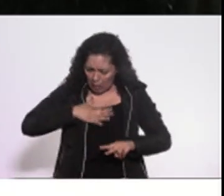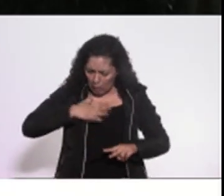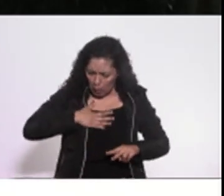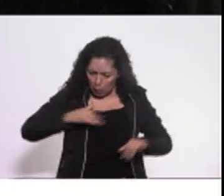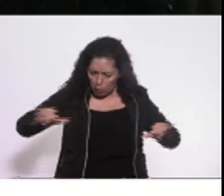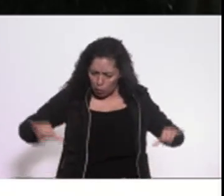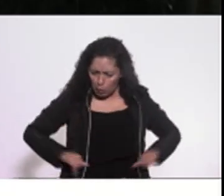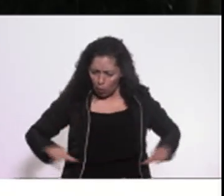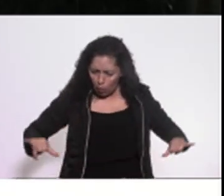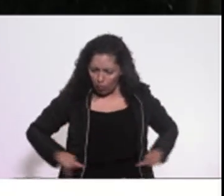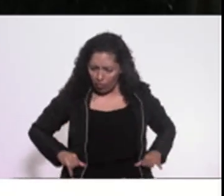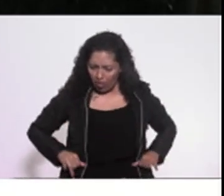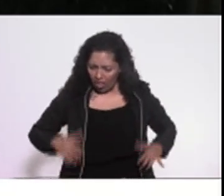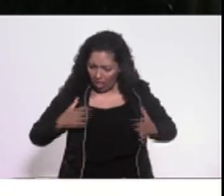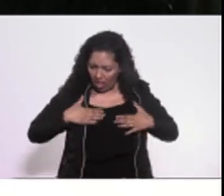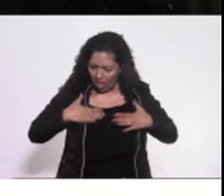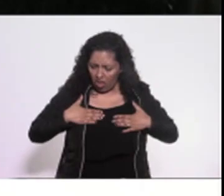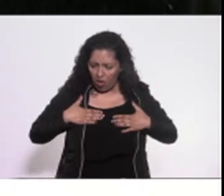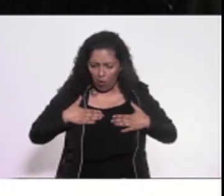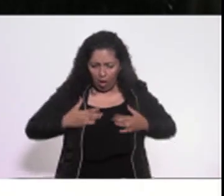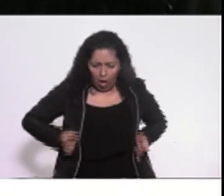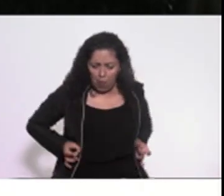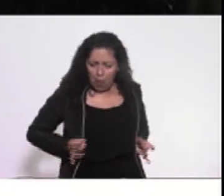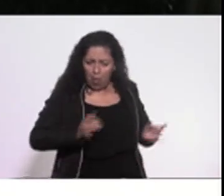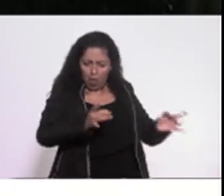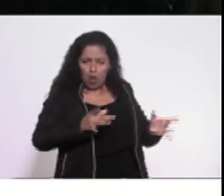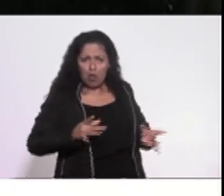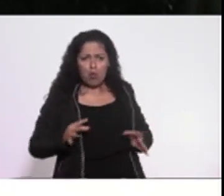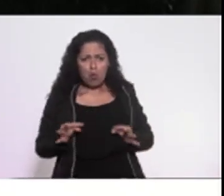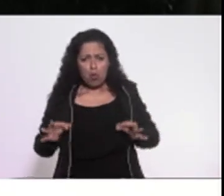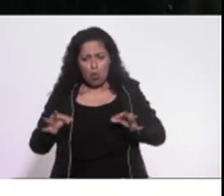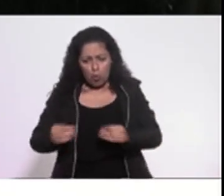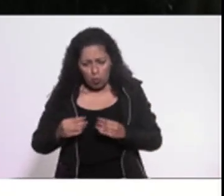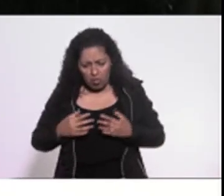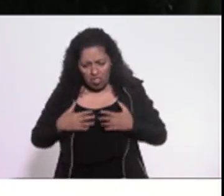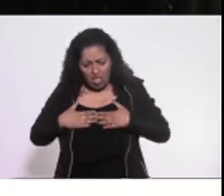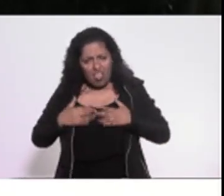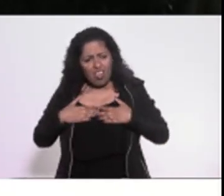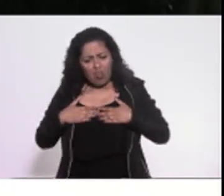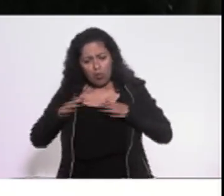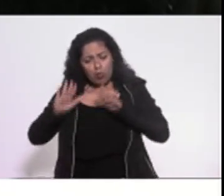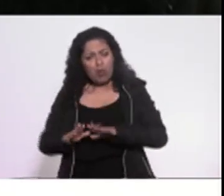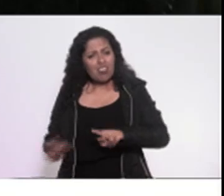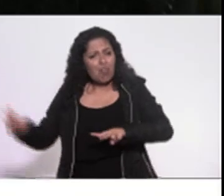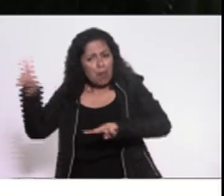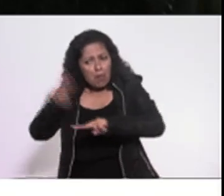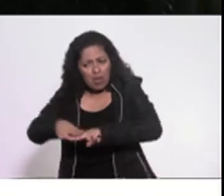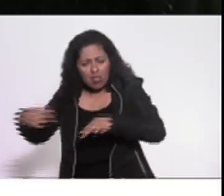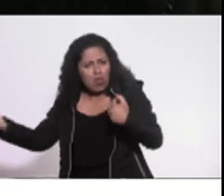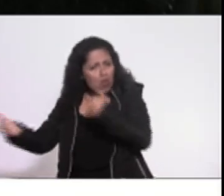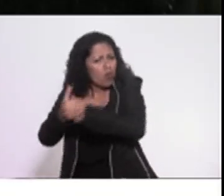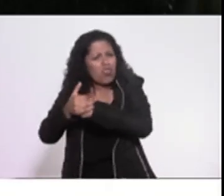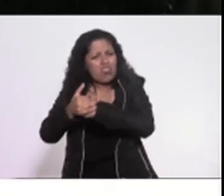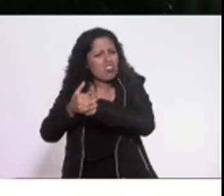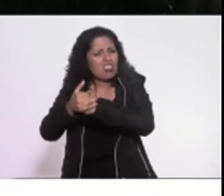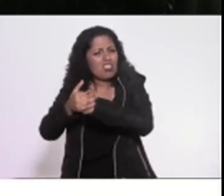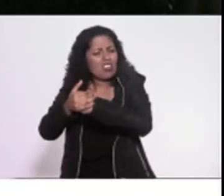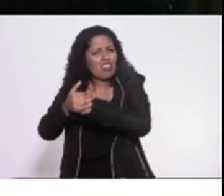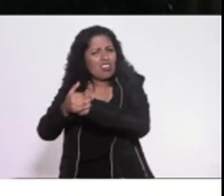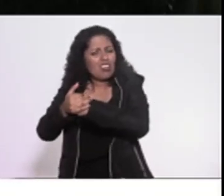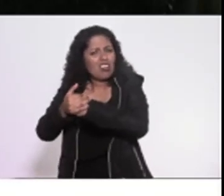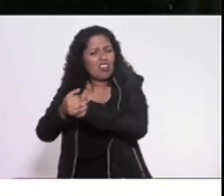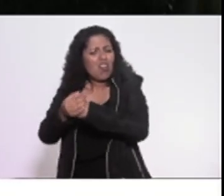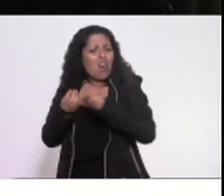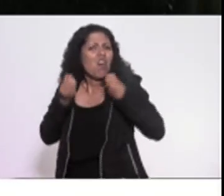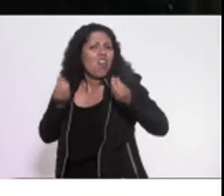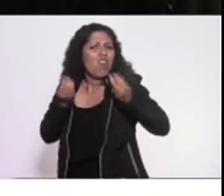vítima e eu é que larguei tudo e eu é que estou aqui escondida, né? Então, assim, qual é